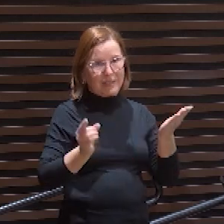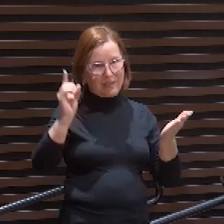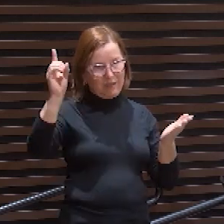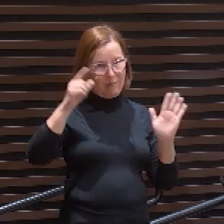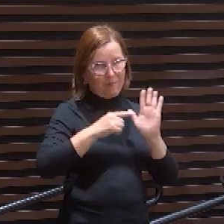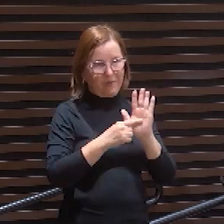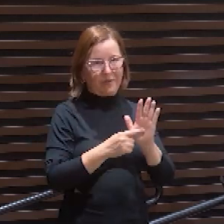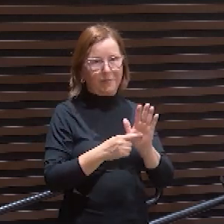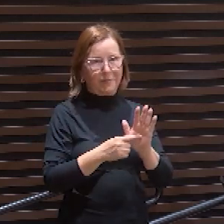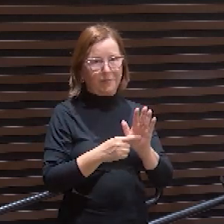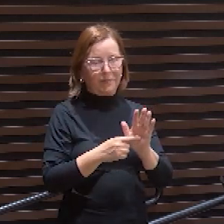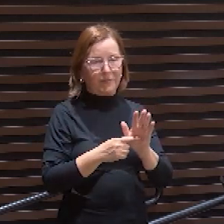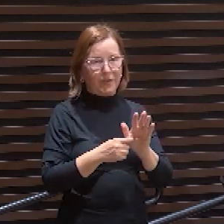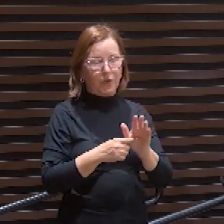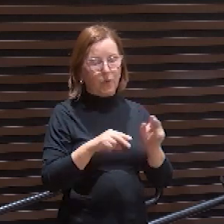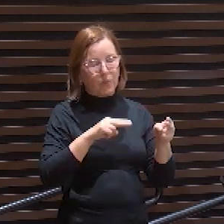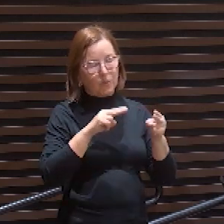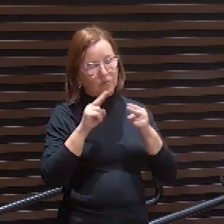O de Adão,